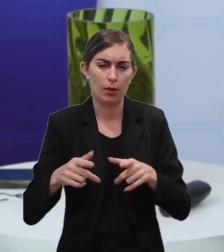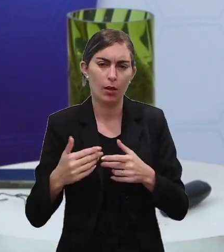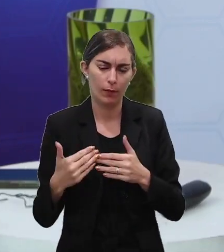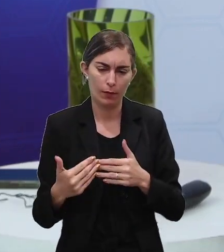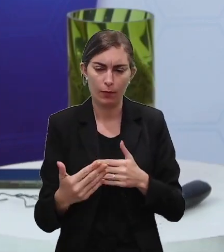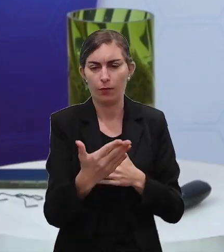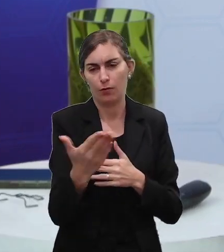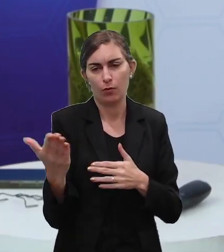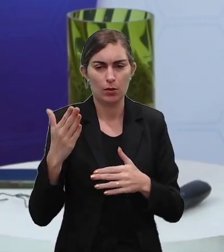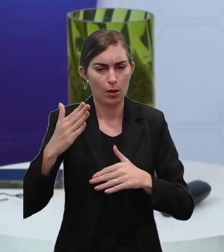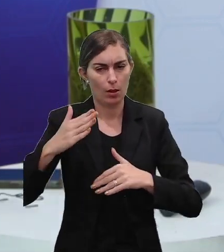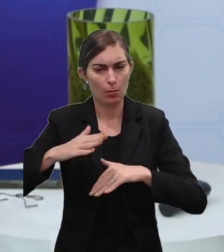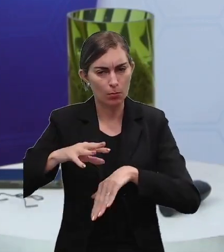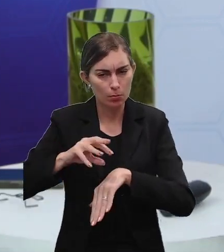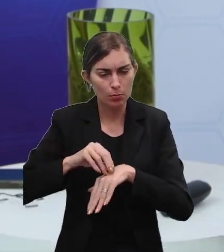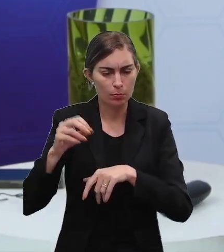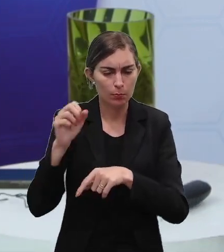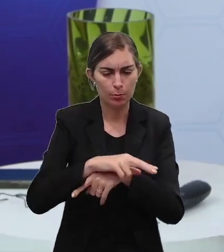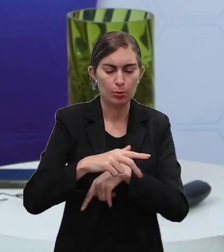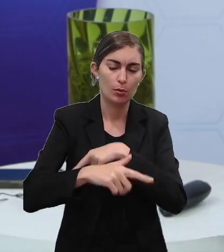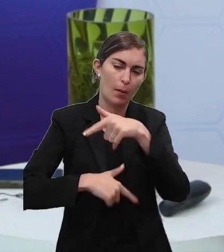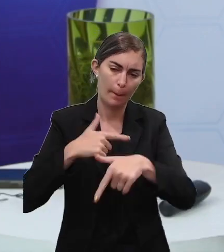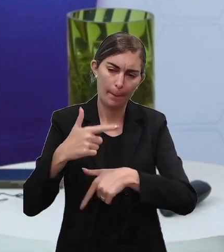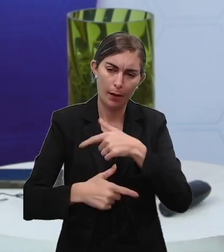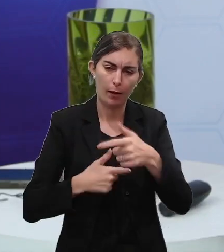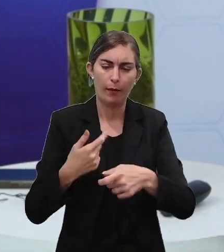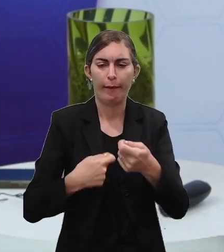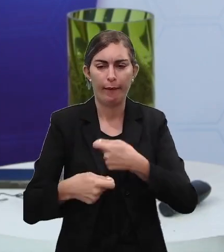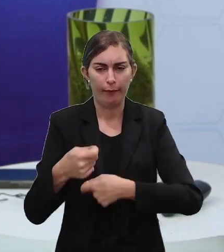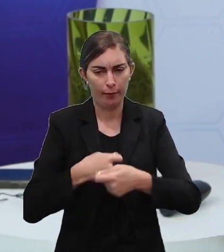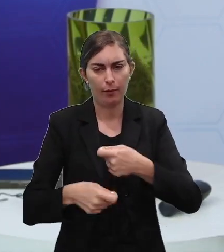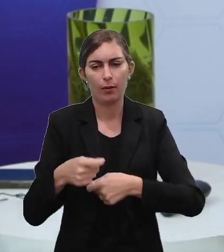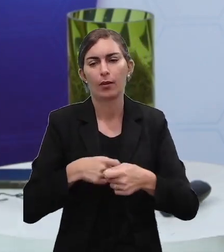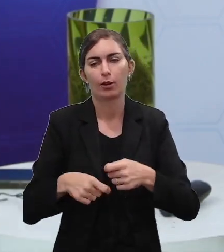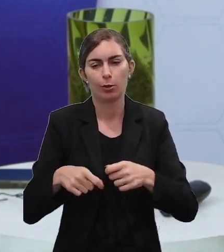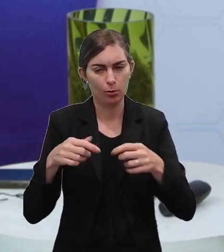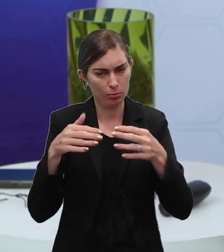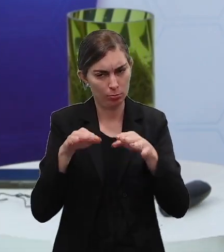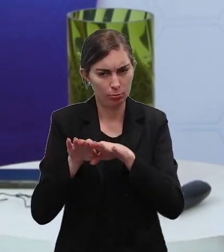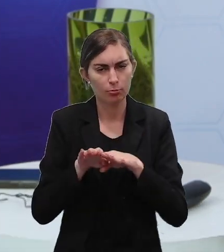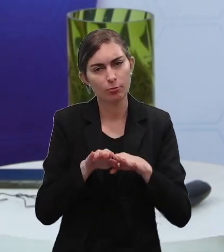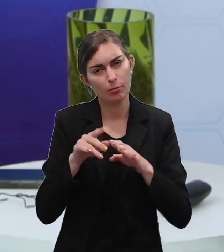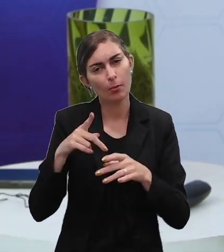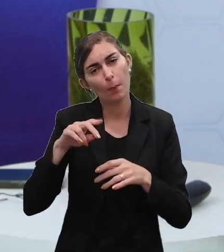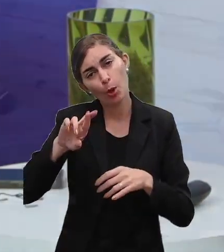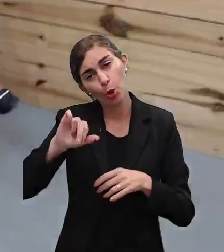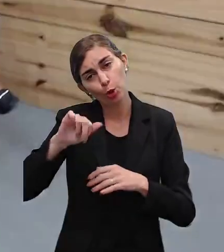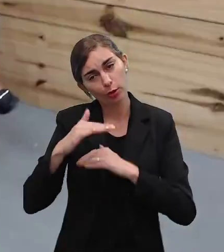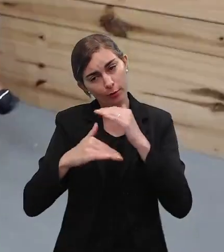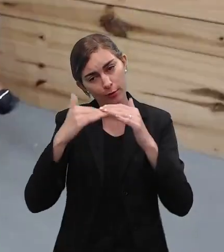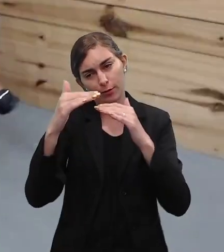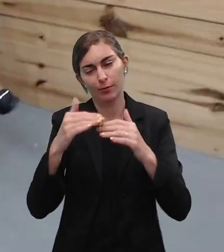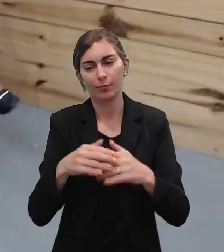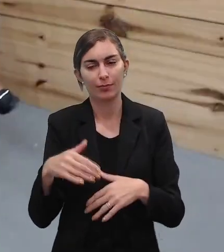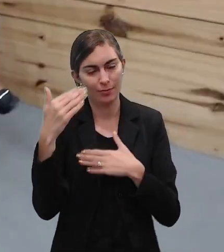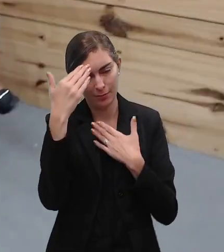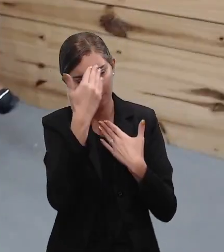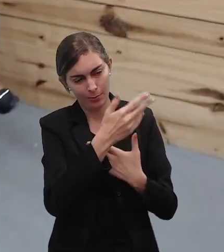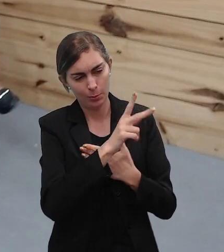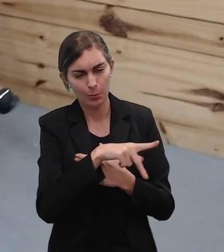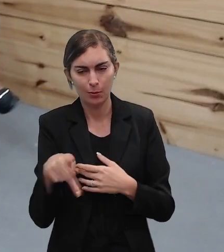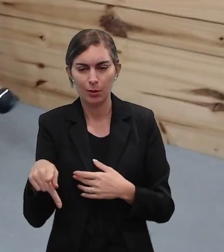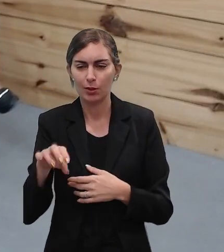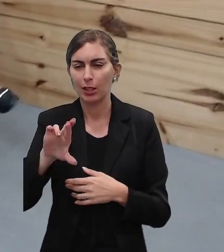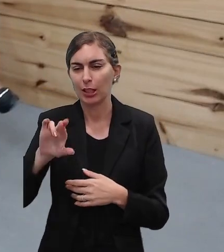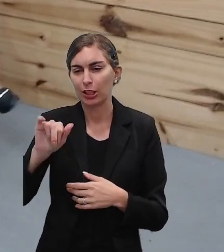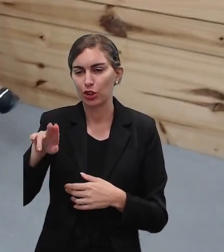que você seja captado pelo mercado e seja integrado de forma coerente, produtiva e ascendente. Obrigada, professora Cristiana,